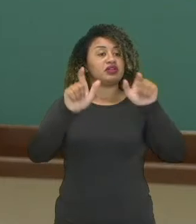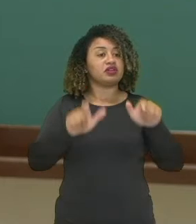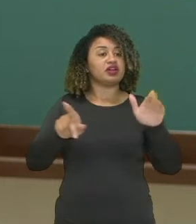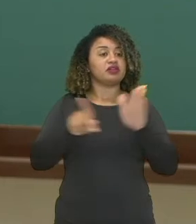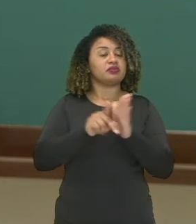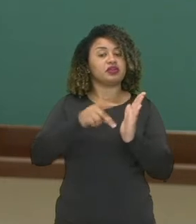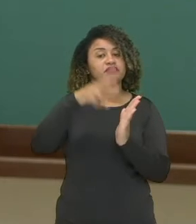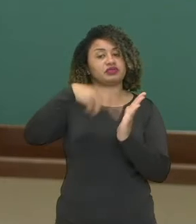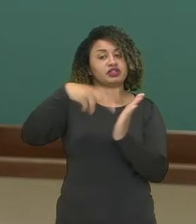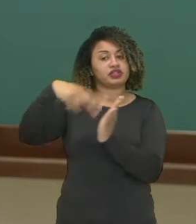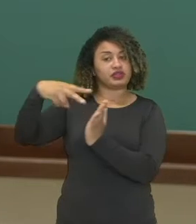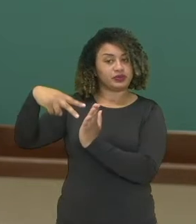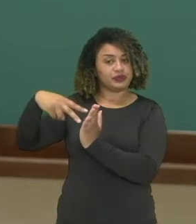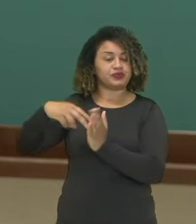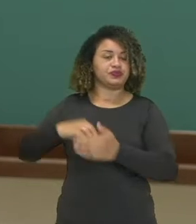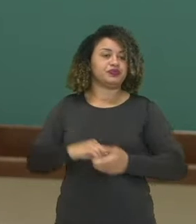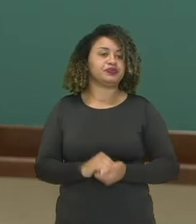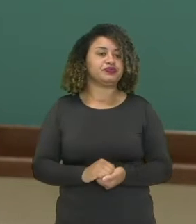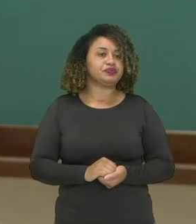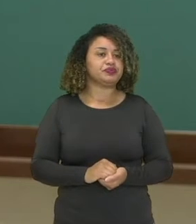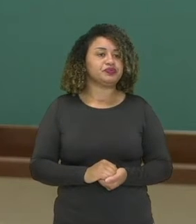nessa praça. Vamos a ver?